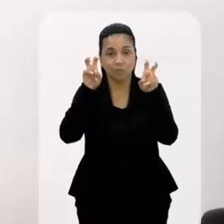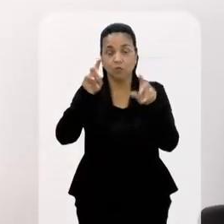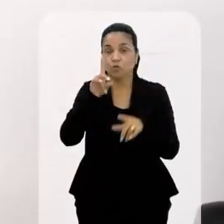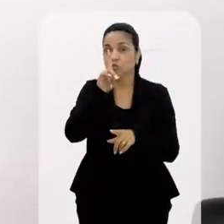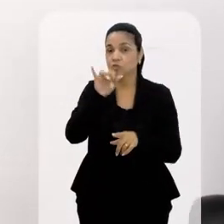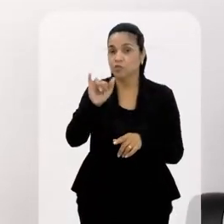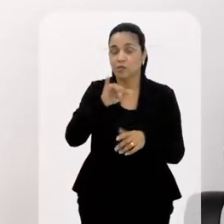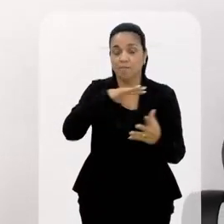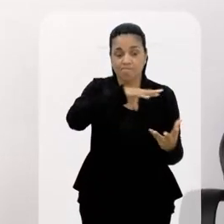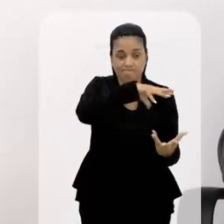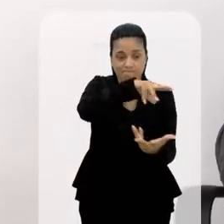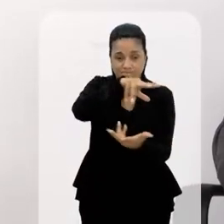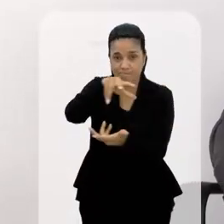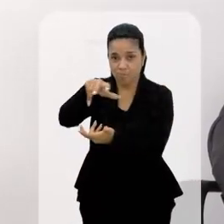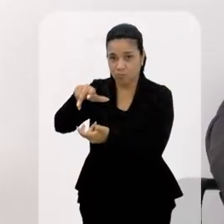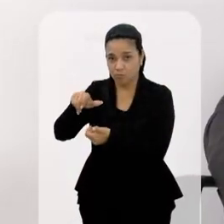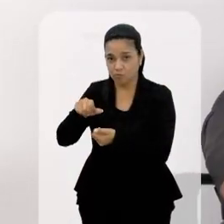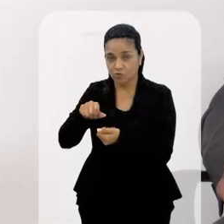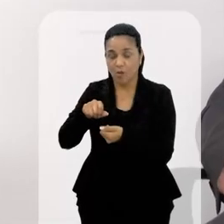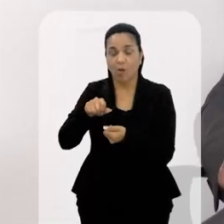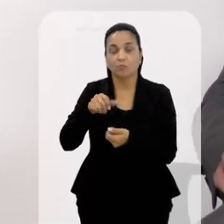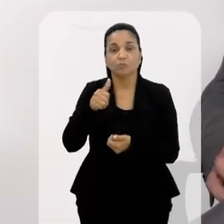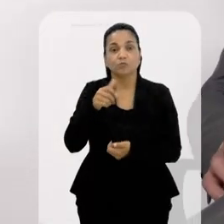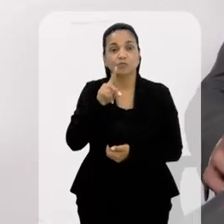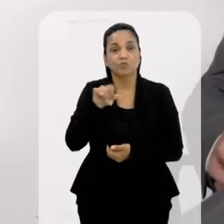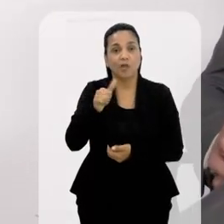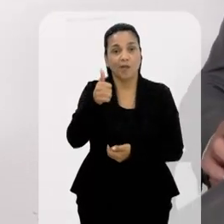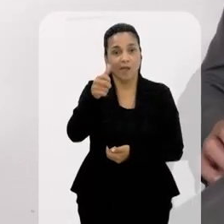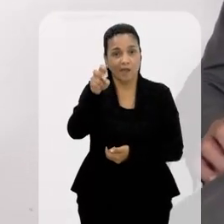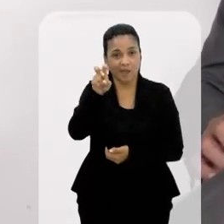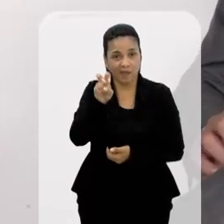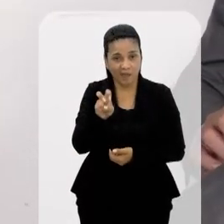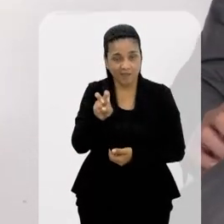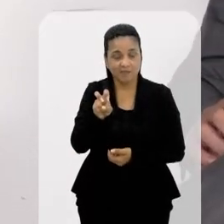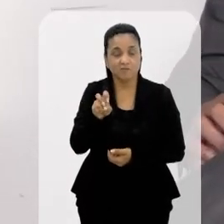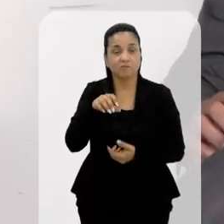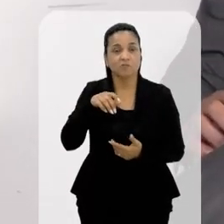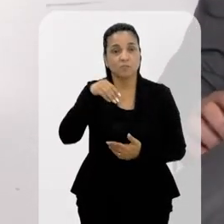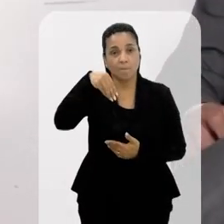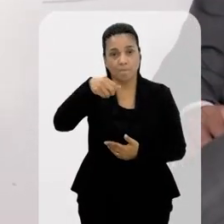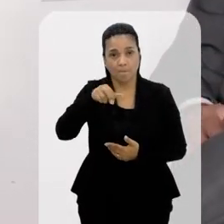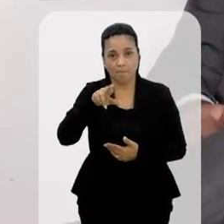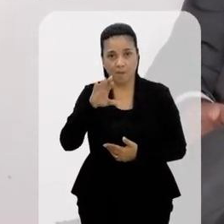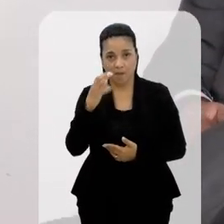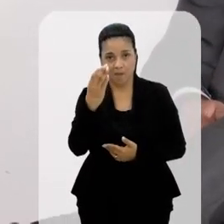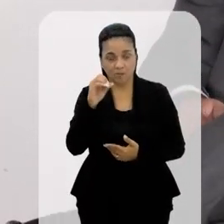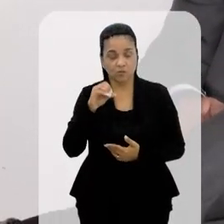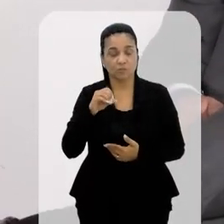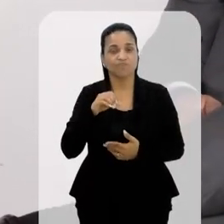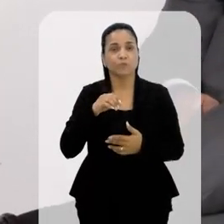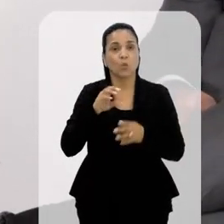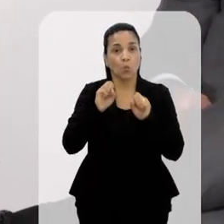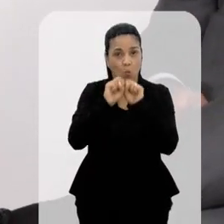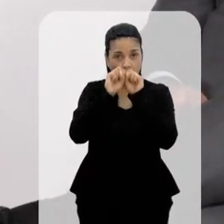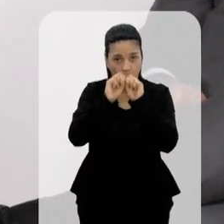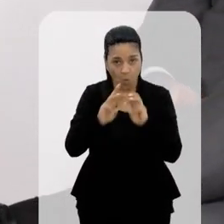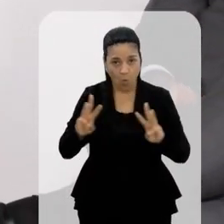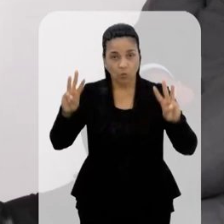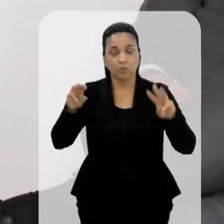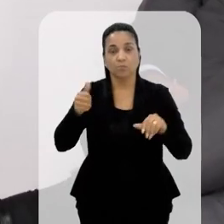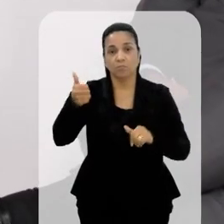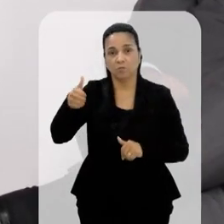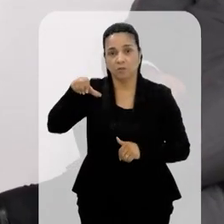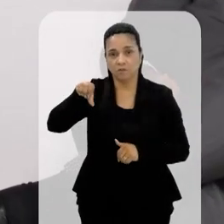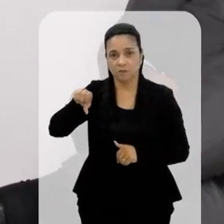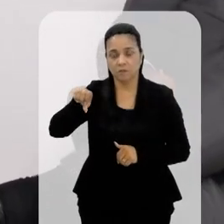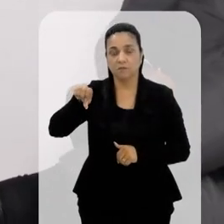Dia Internacional do Consumidor, dia 15 de março, instituído pela ONU em 1973,